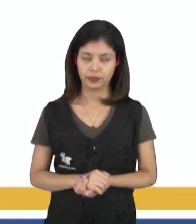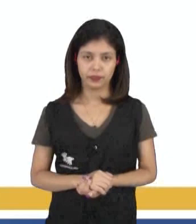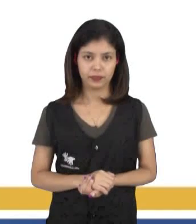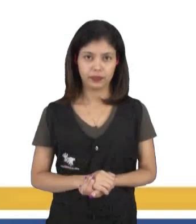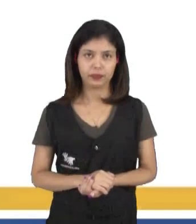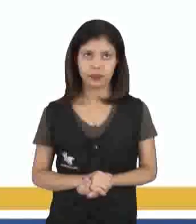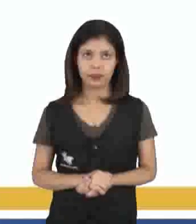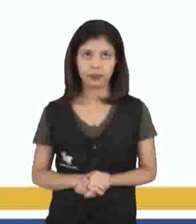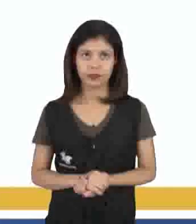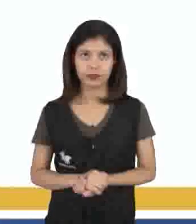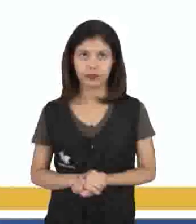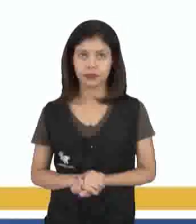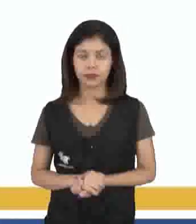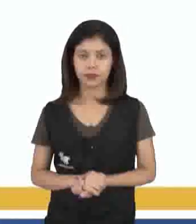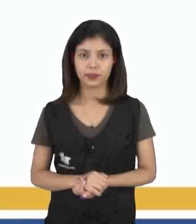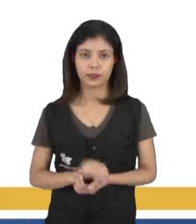tá?